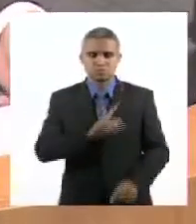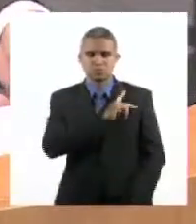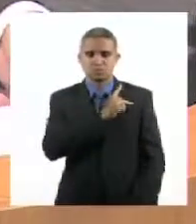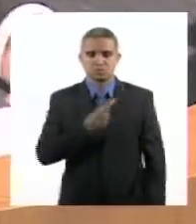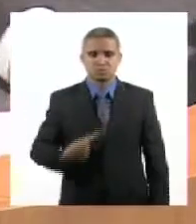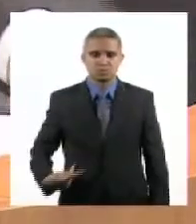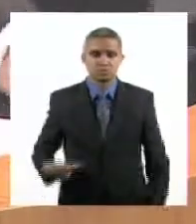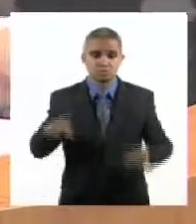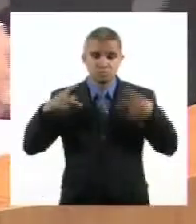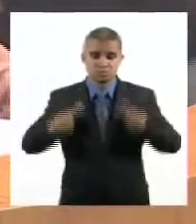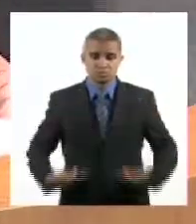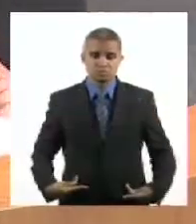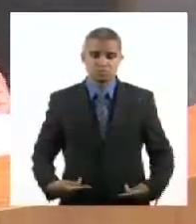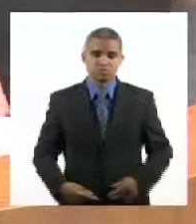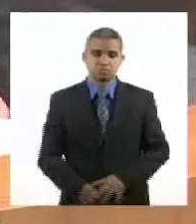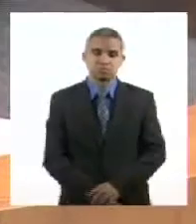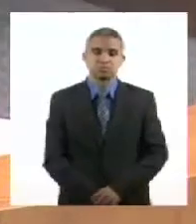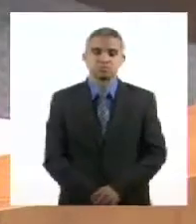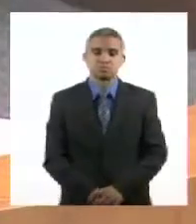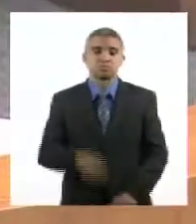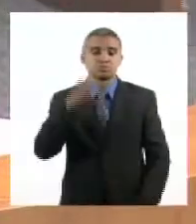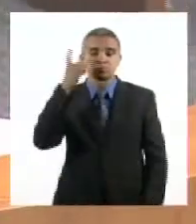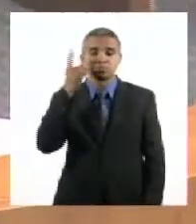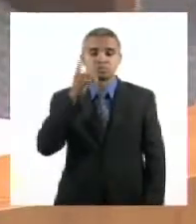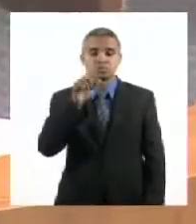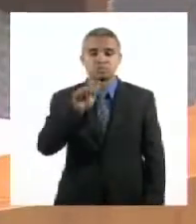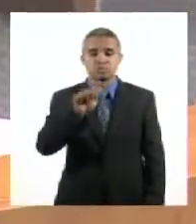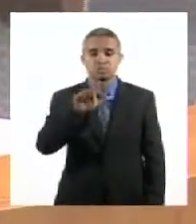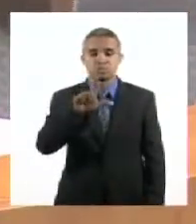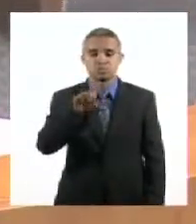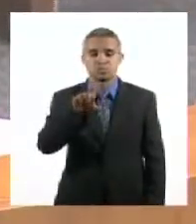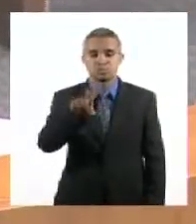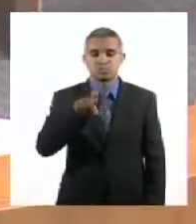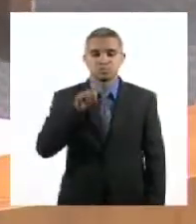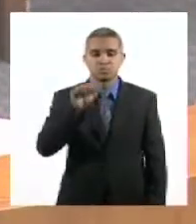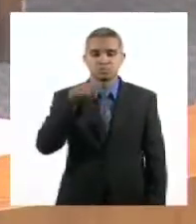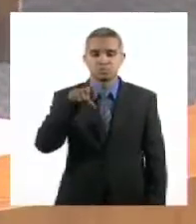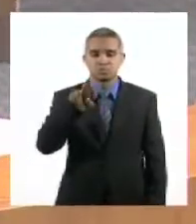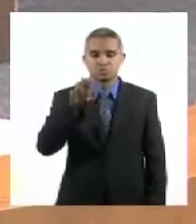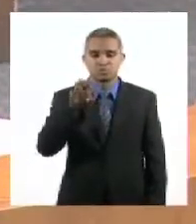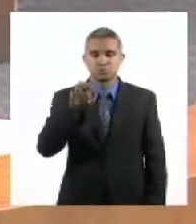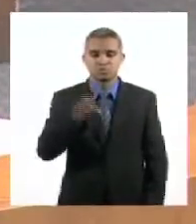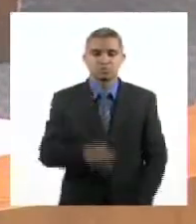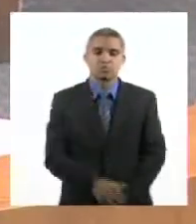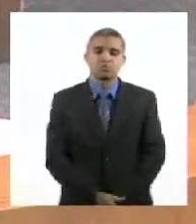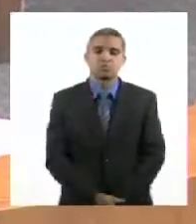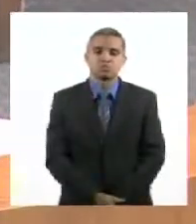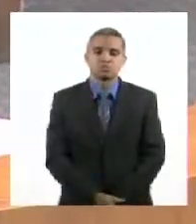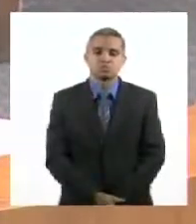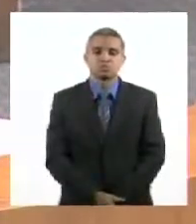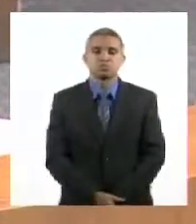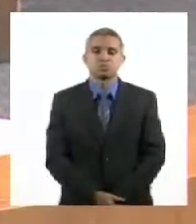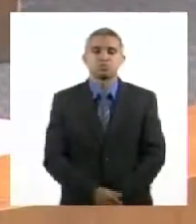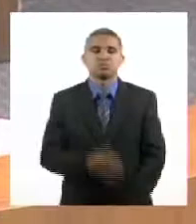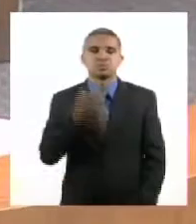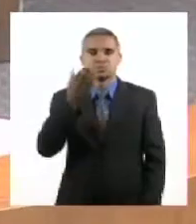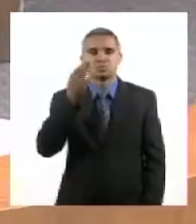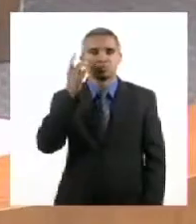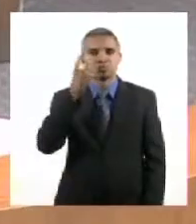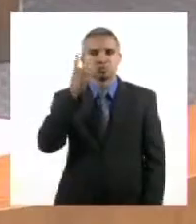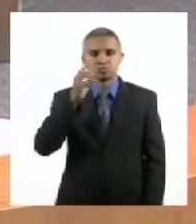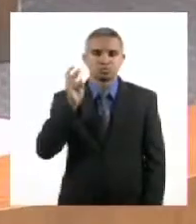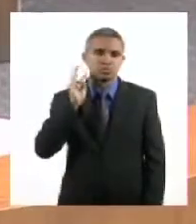Vossa Excelência. Deputado Alexandre. Deputado Wellington do Curso. Vossa Excelência traz um